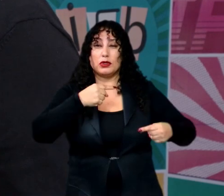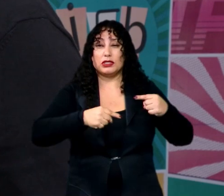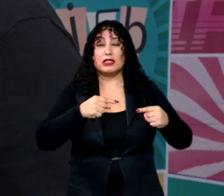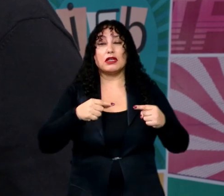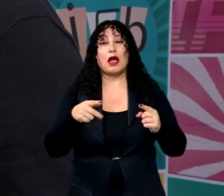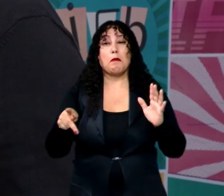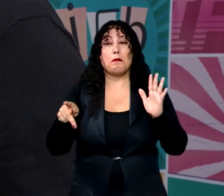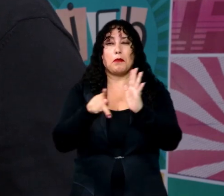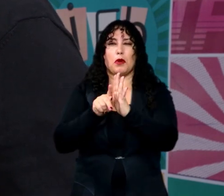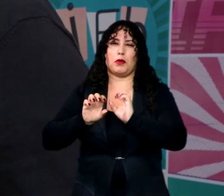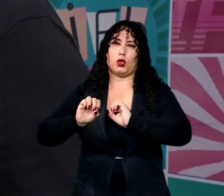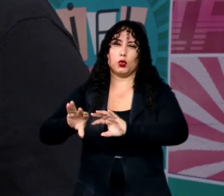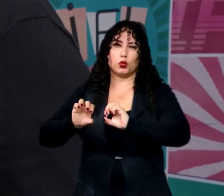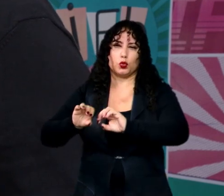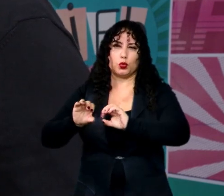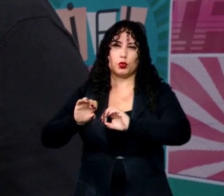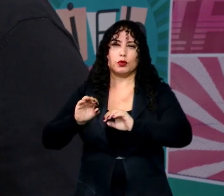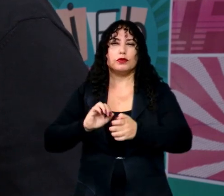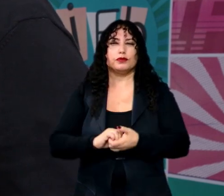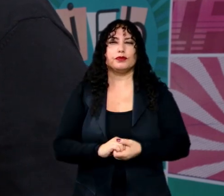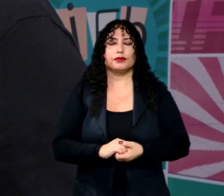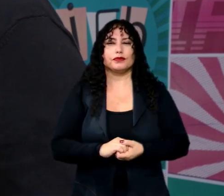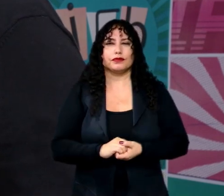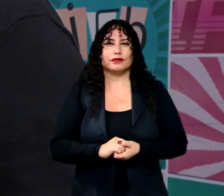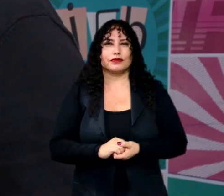educação. uhum, É,